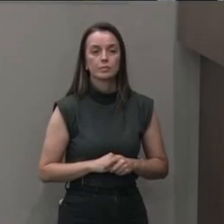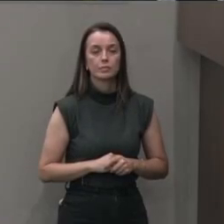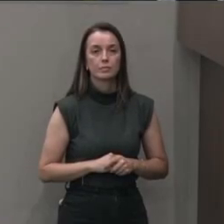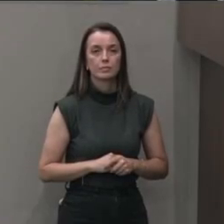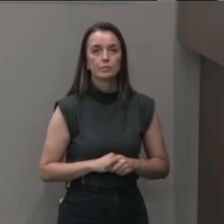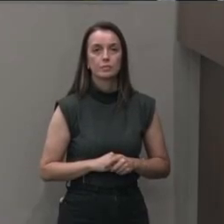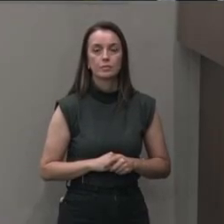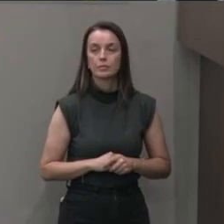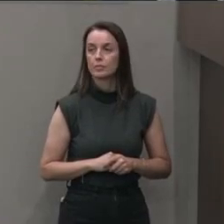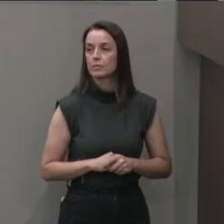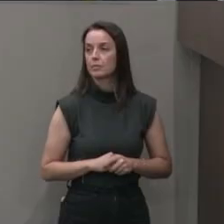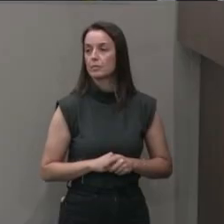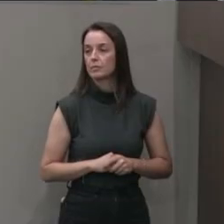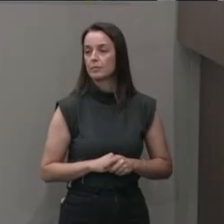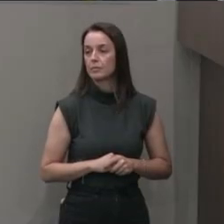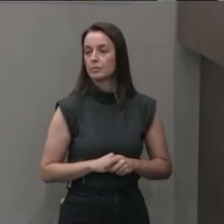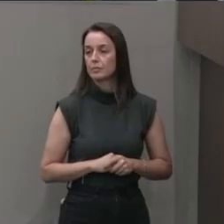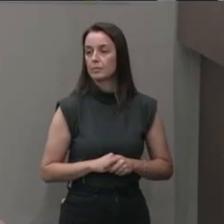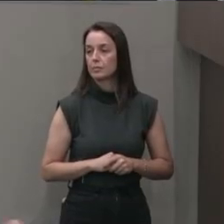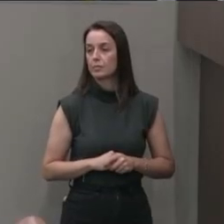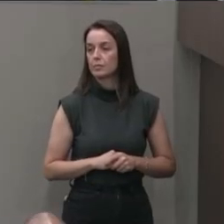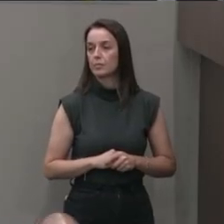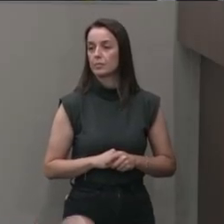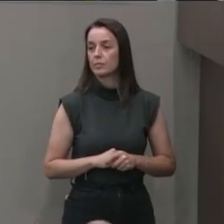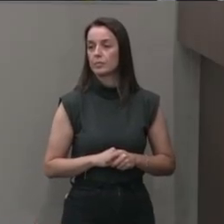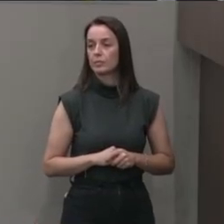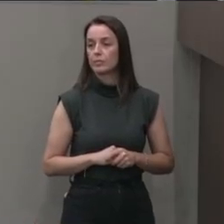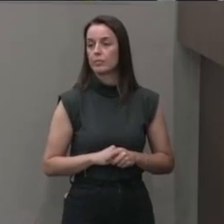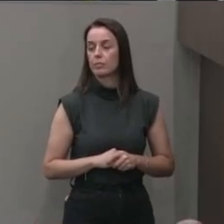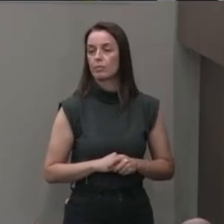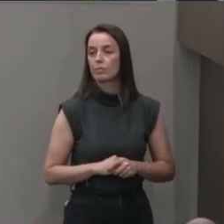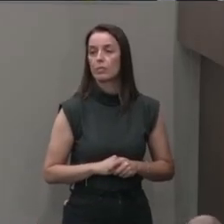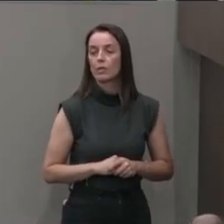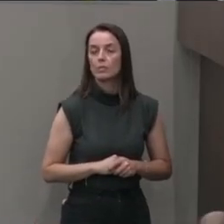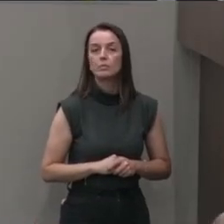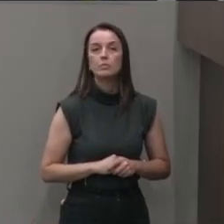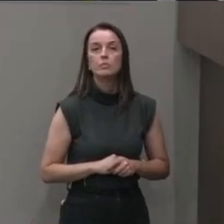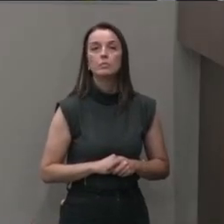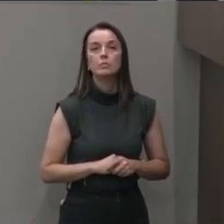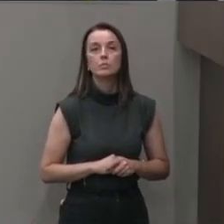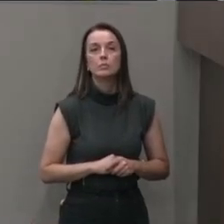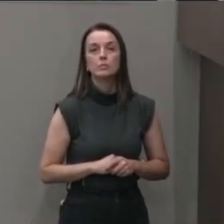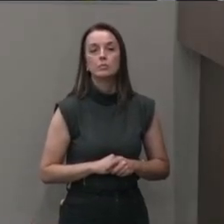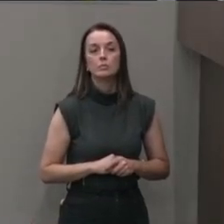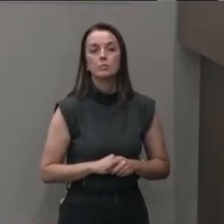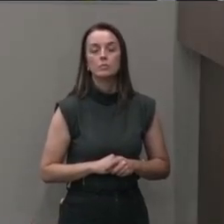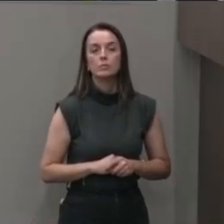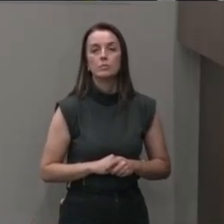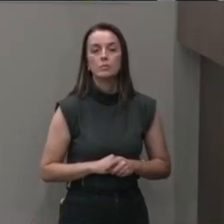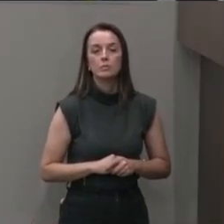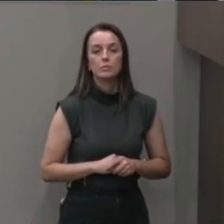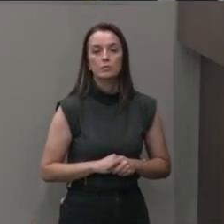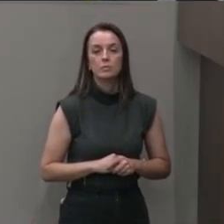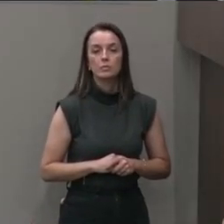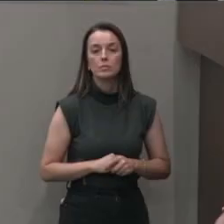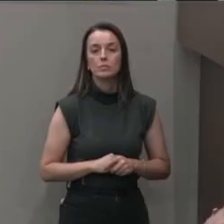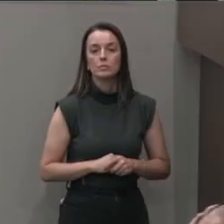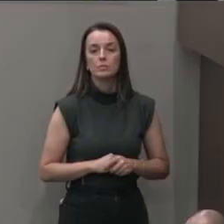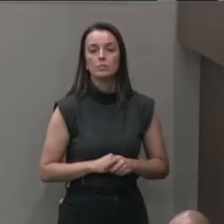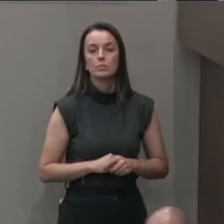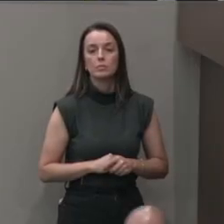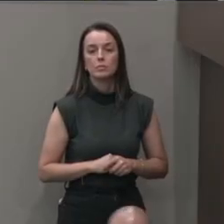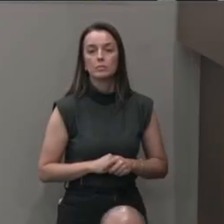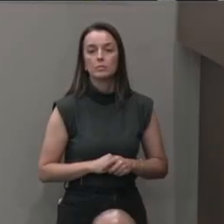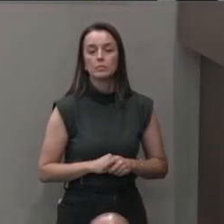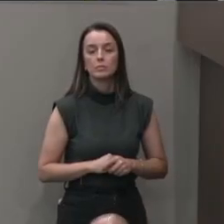Pessoal, mais alguém? Vereador Inharã, vereadora Ada, vereador Edson Nascimento, vereador Ronaldo Severo da Silva. Quem mais? Vereador Diego